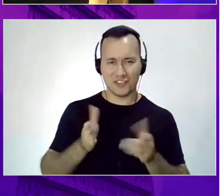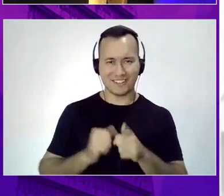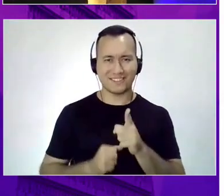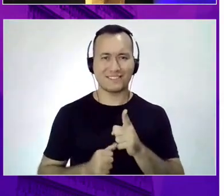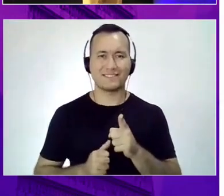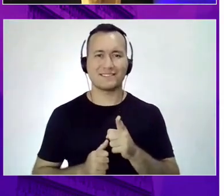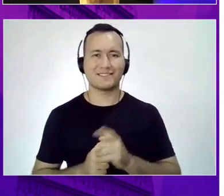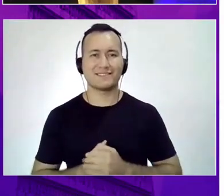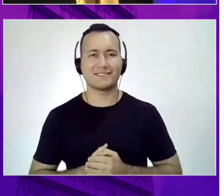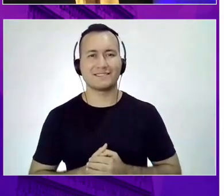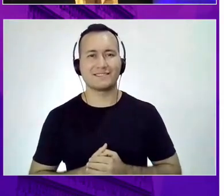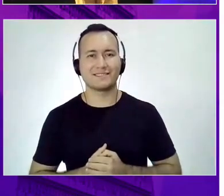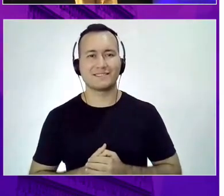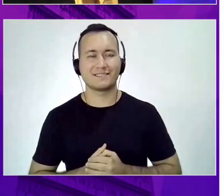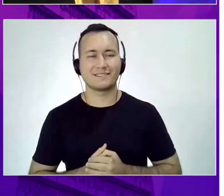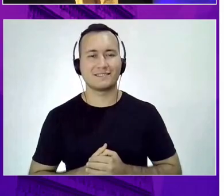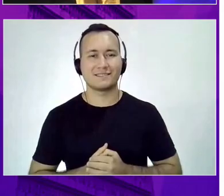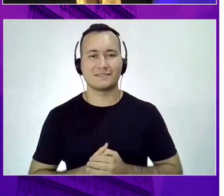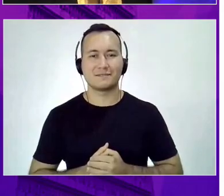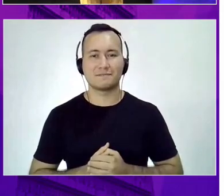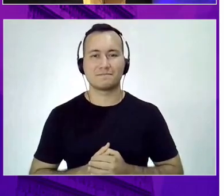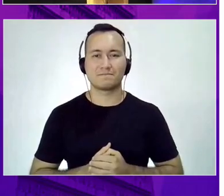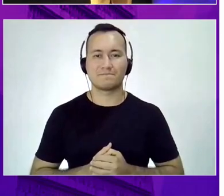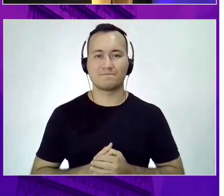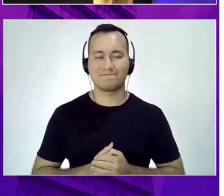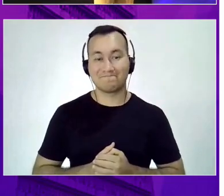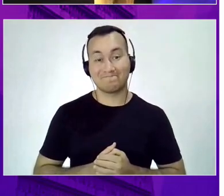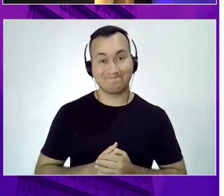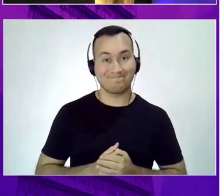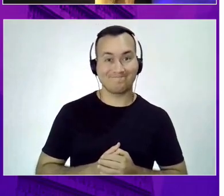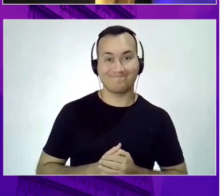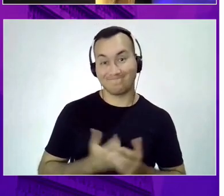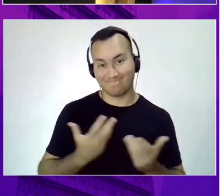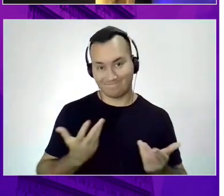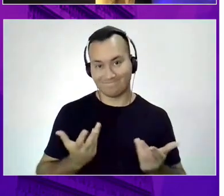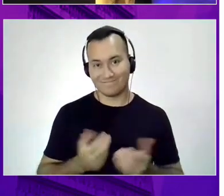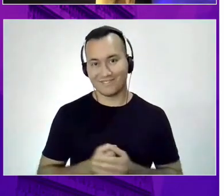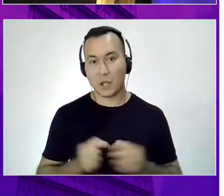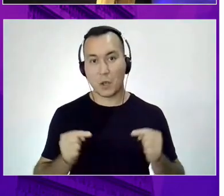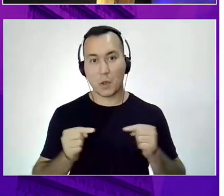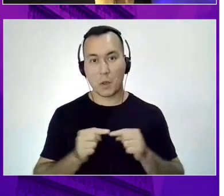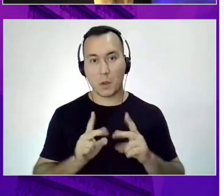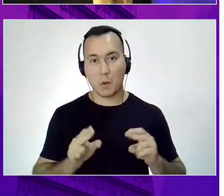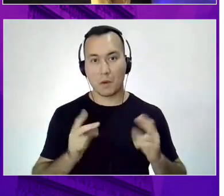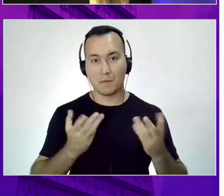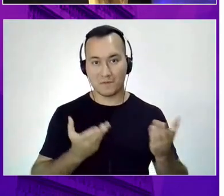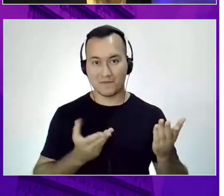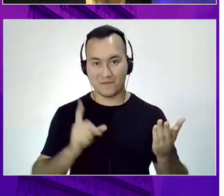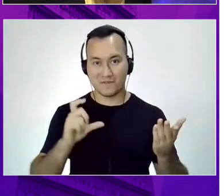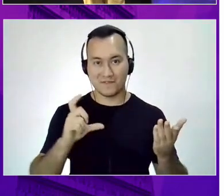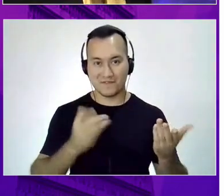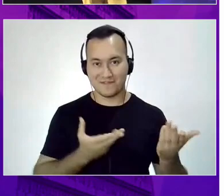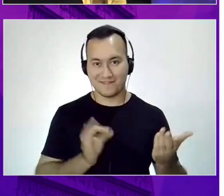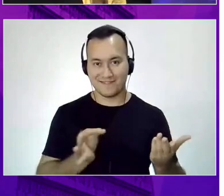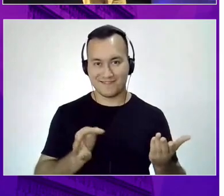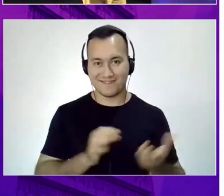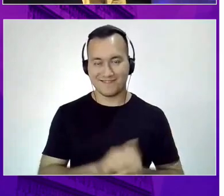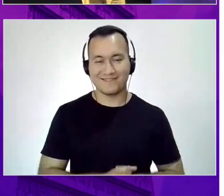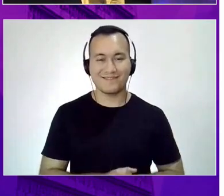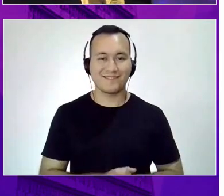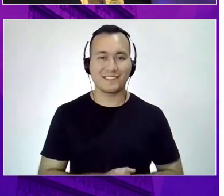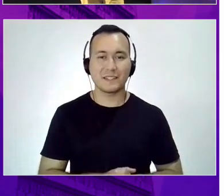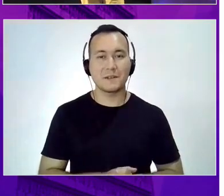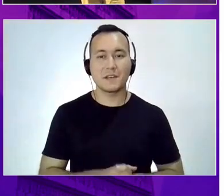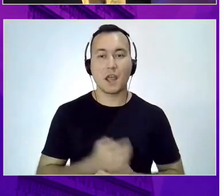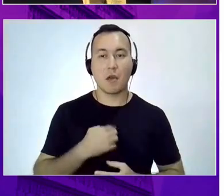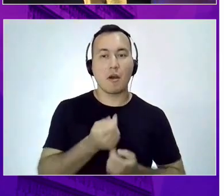Perfeito. Então, é mais ou menos sobre essa história que eu quero falar. Então, trazer a provocação aqui, se